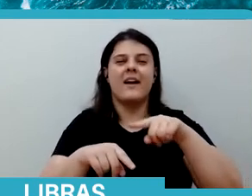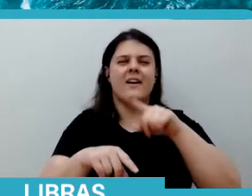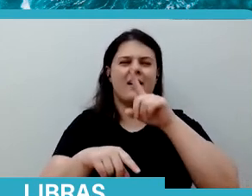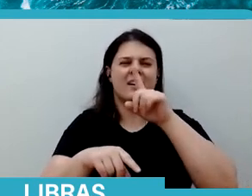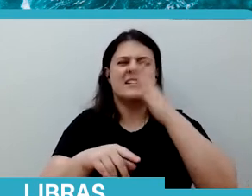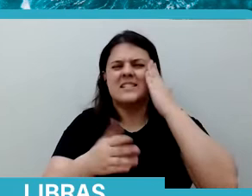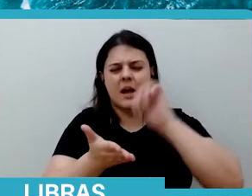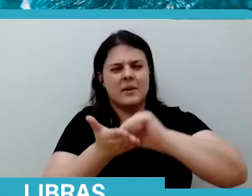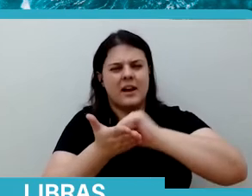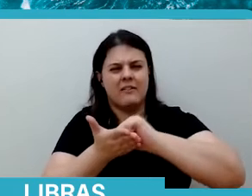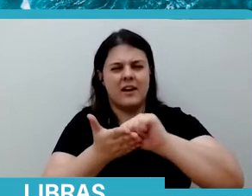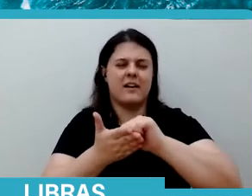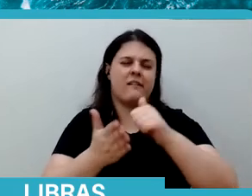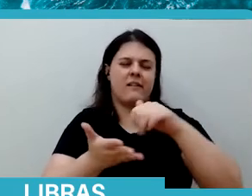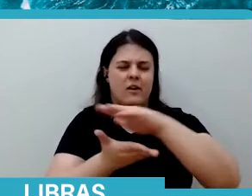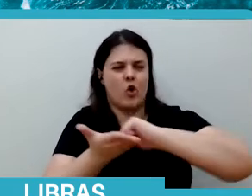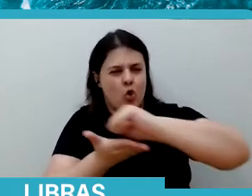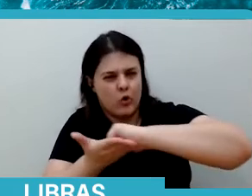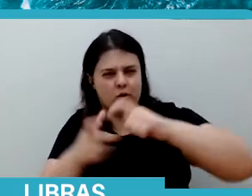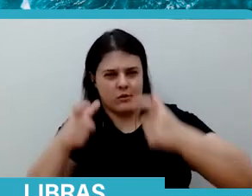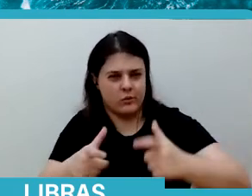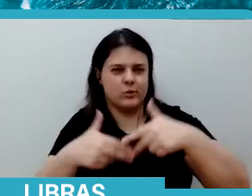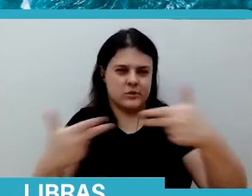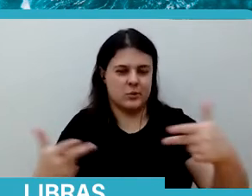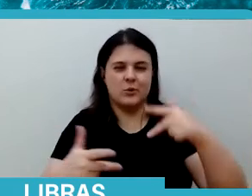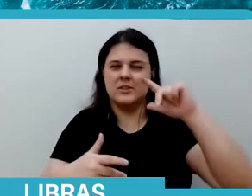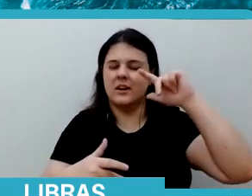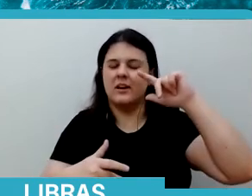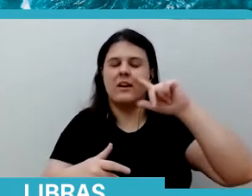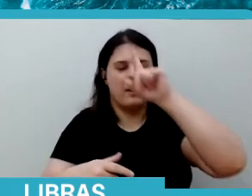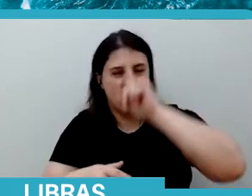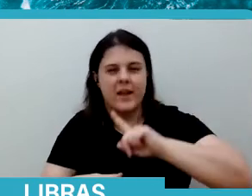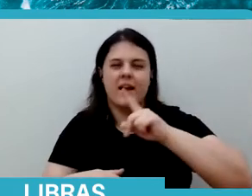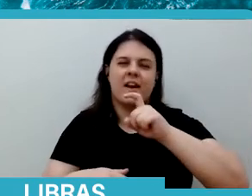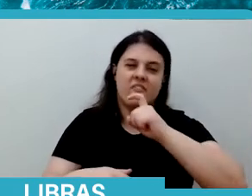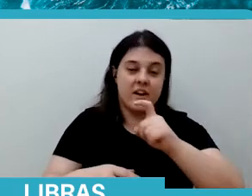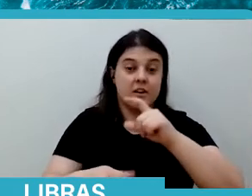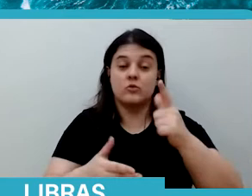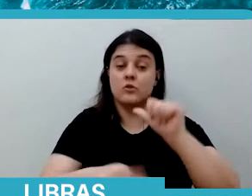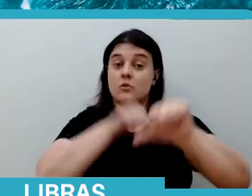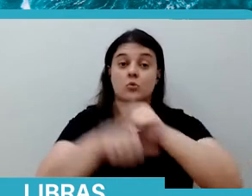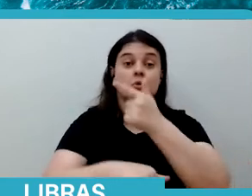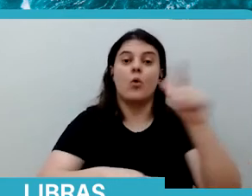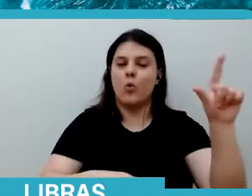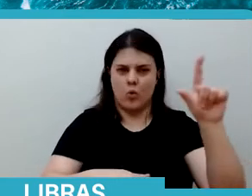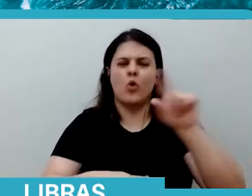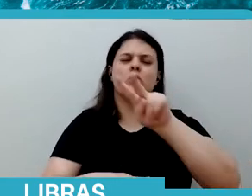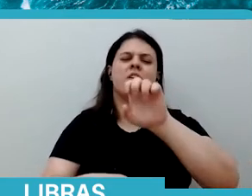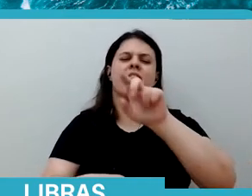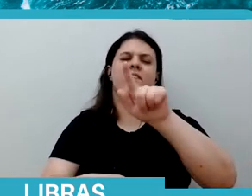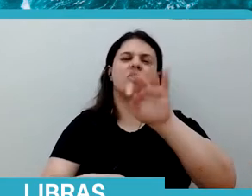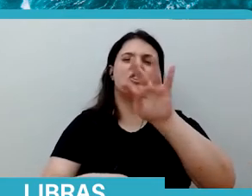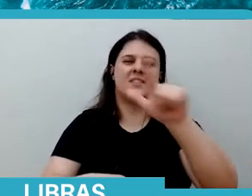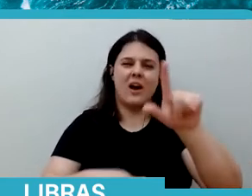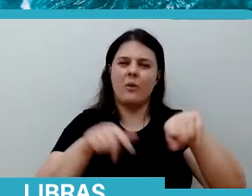amarela Ou aquelas outras coloridas enfim a gente tem a proposta vocês vão ver mais para frente também de substituir essas buchas pela bucha vegetal